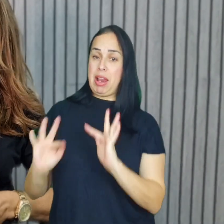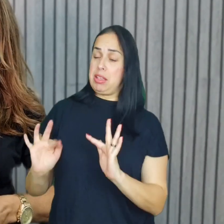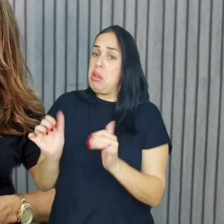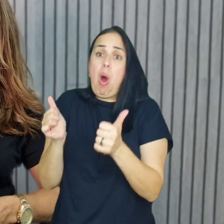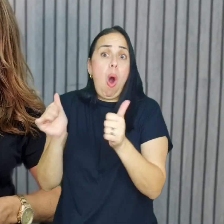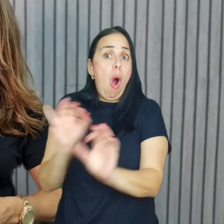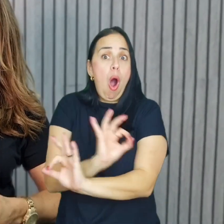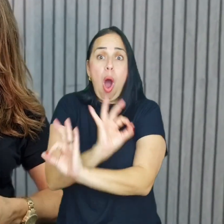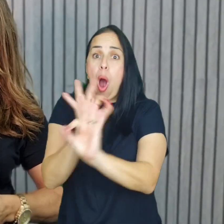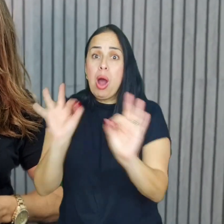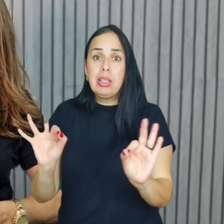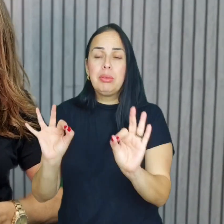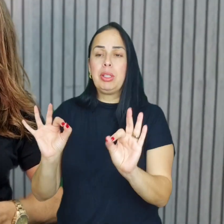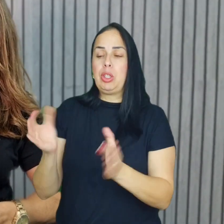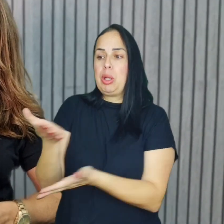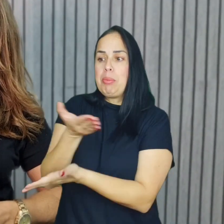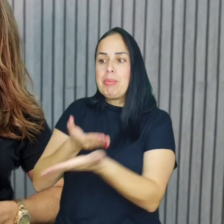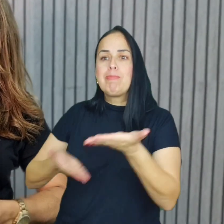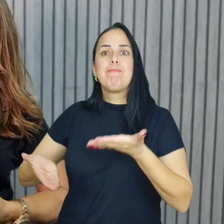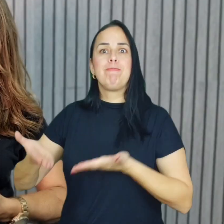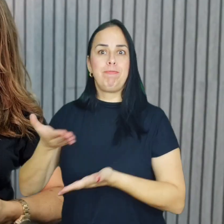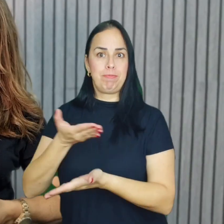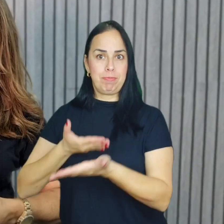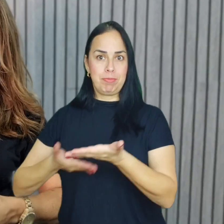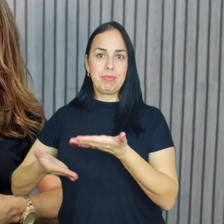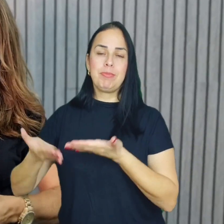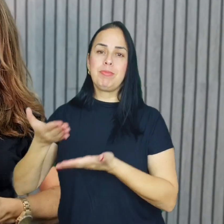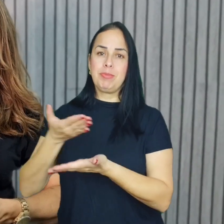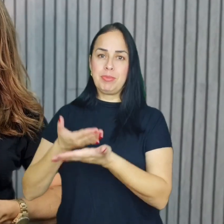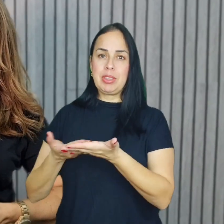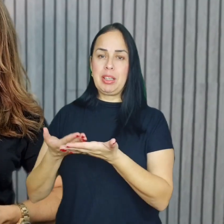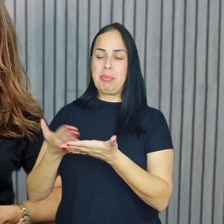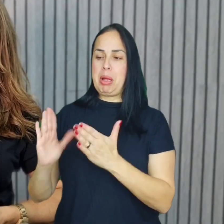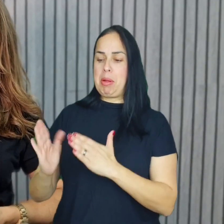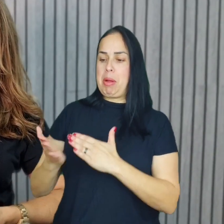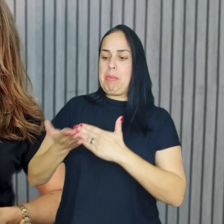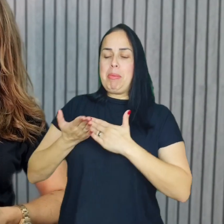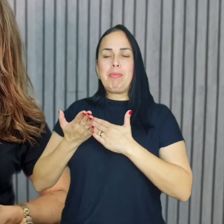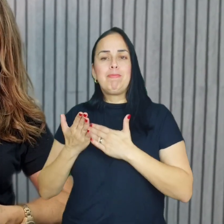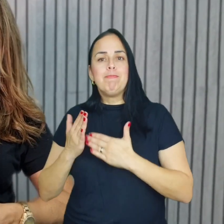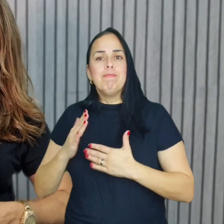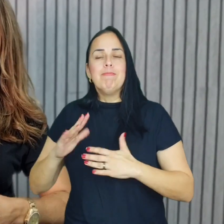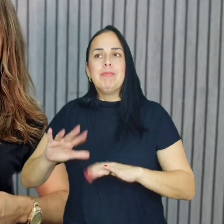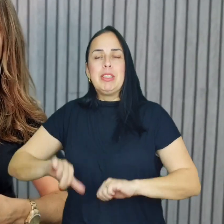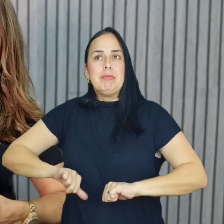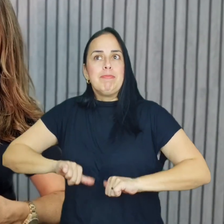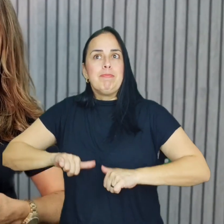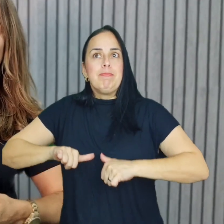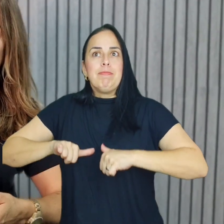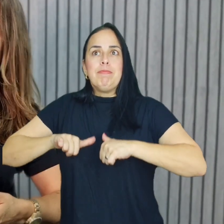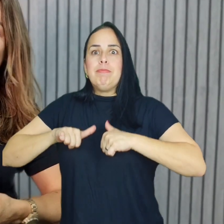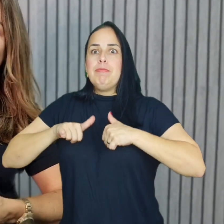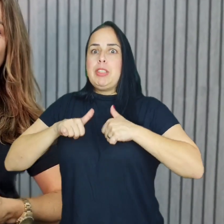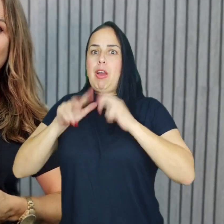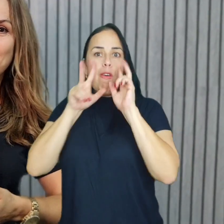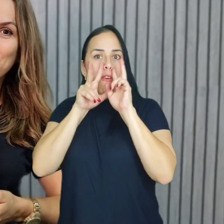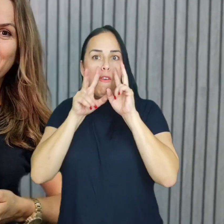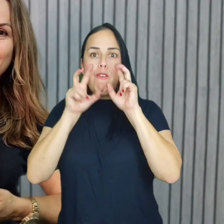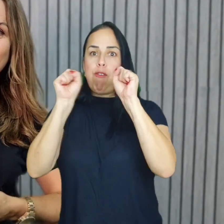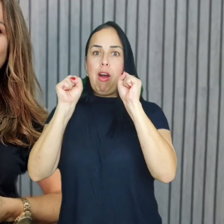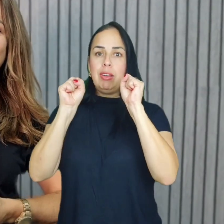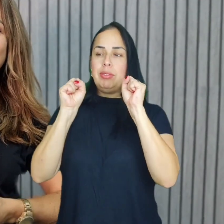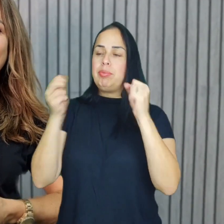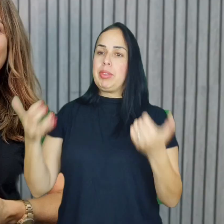a sua, e tá tudo bem, e a gente tá aqui. E isso vai fortalecendo a gente de uma forma